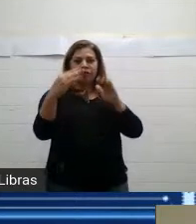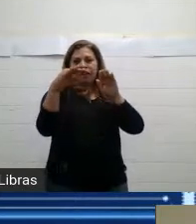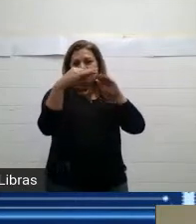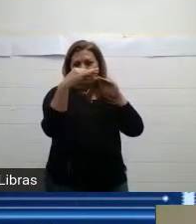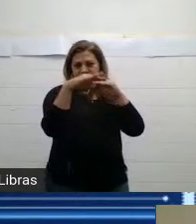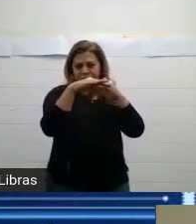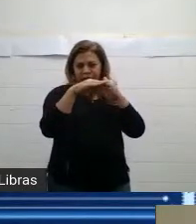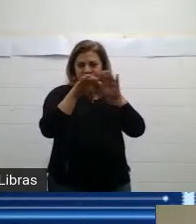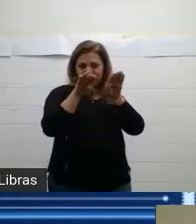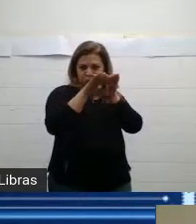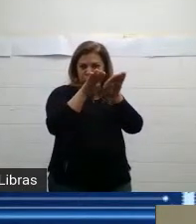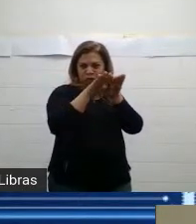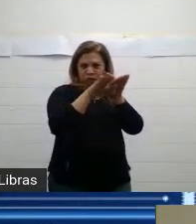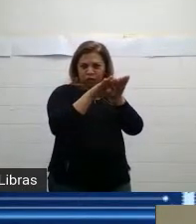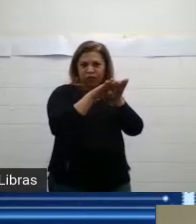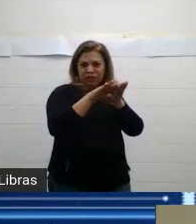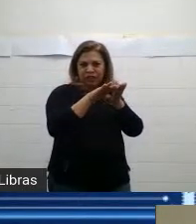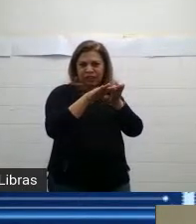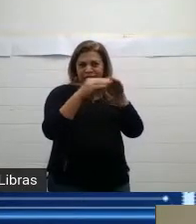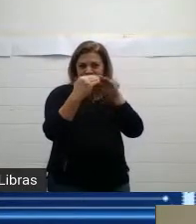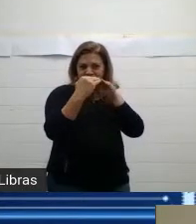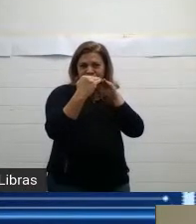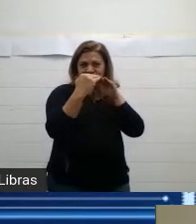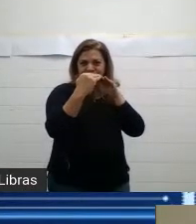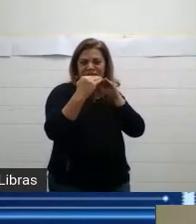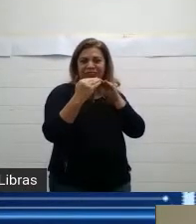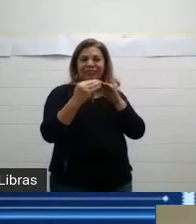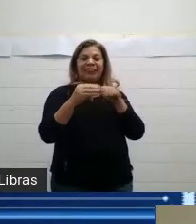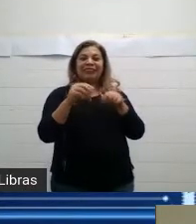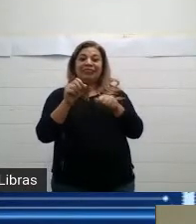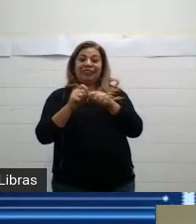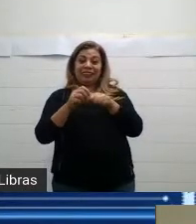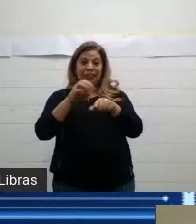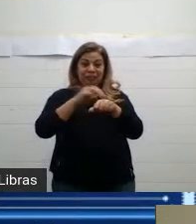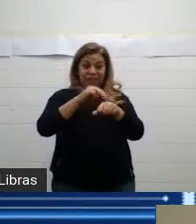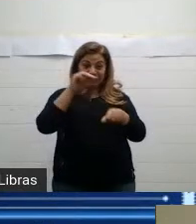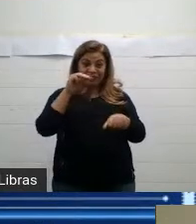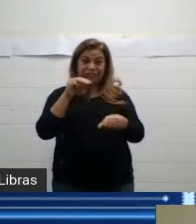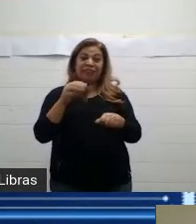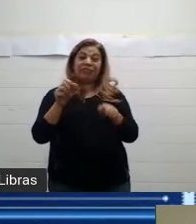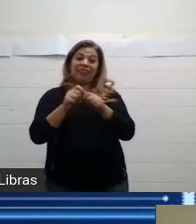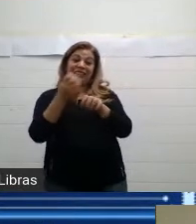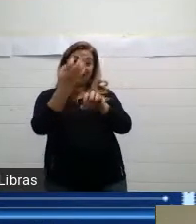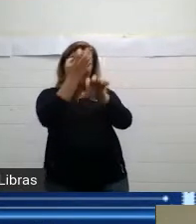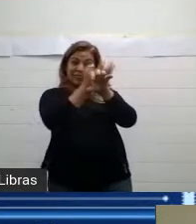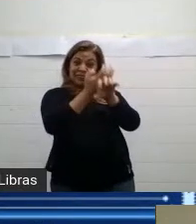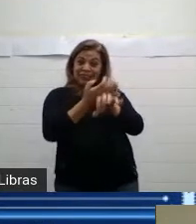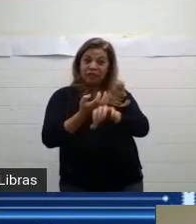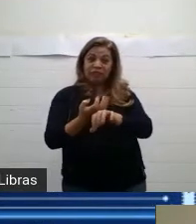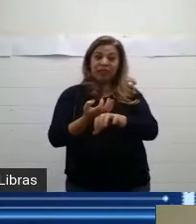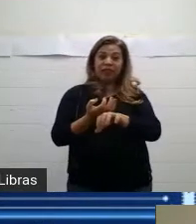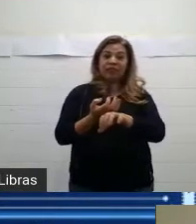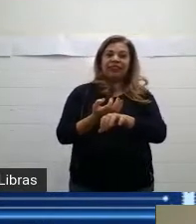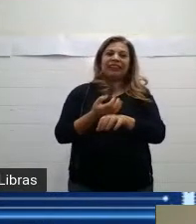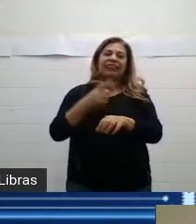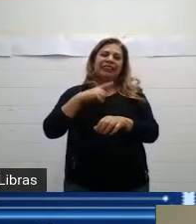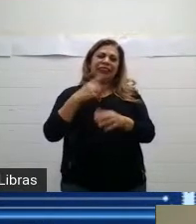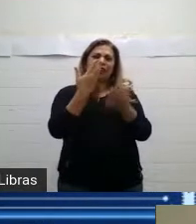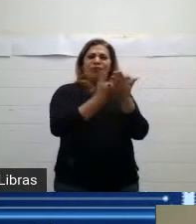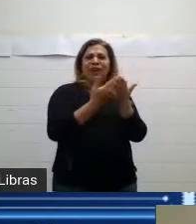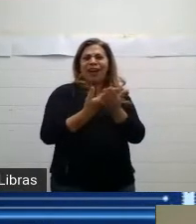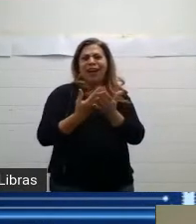Fazer um mestrado e ainda criar e desenvolver um produto no meio dele, fazendo disciplinas, né? Tendo aulas